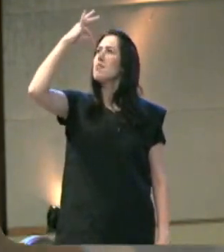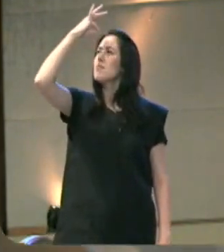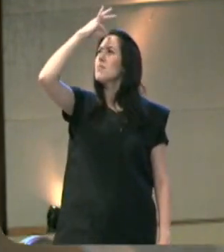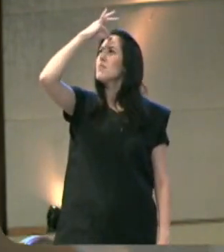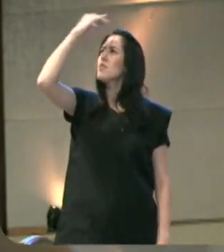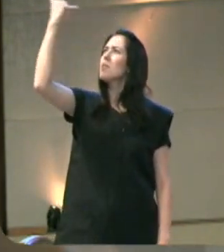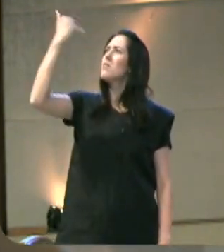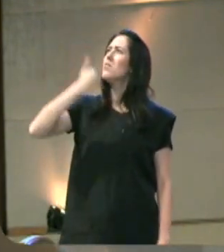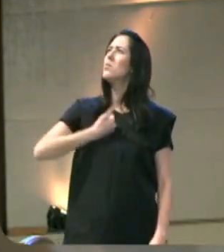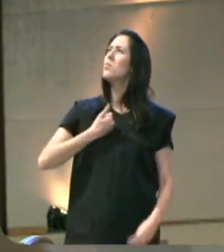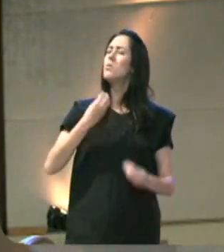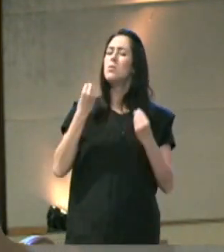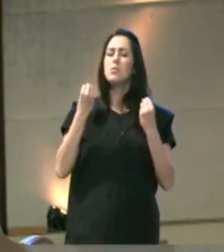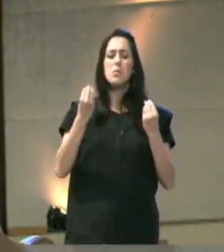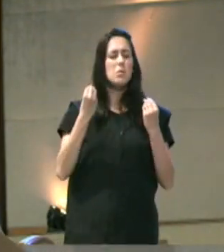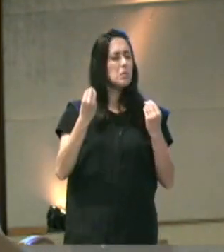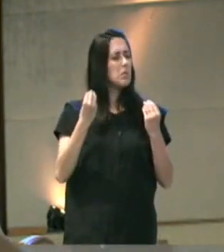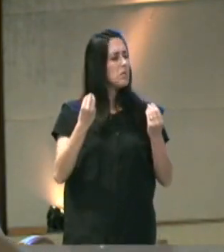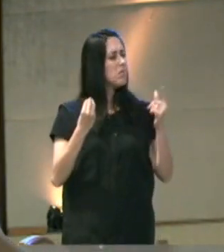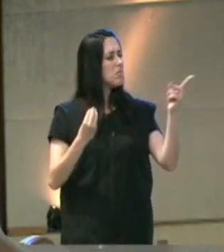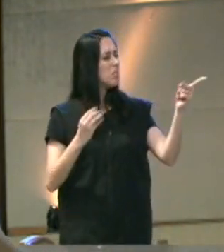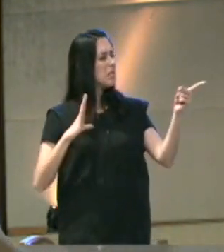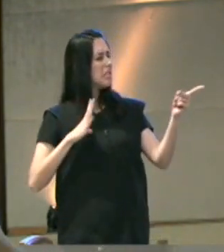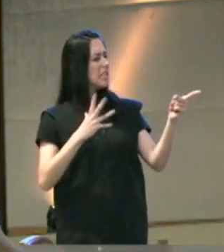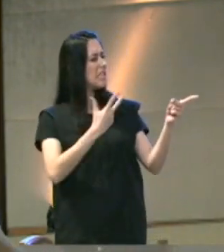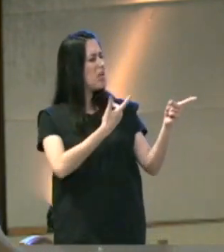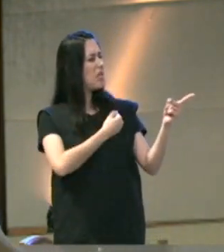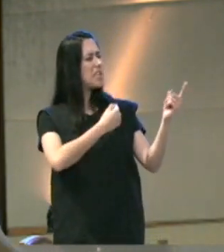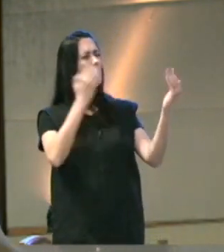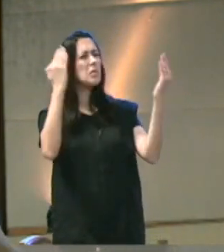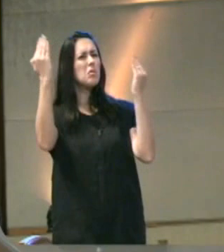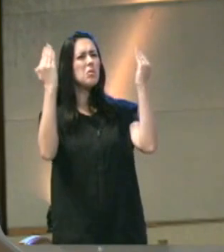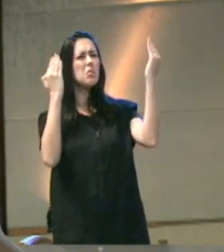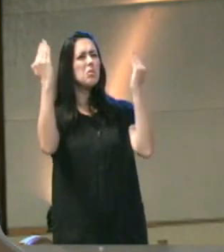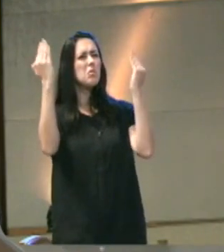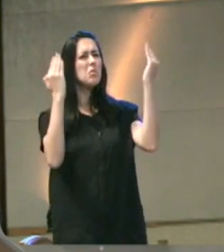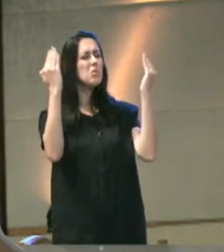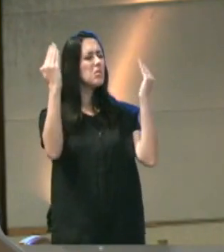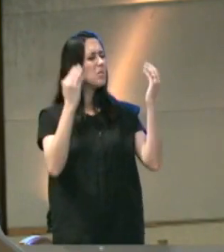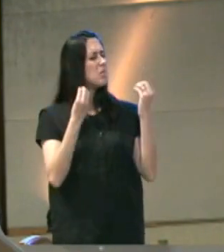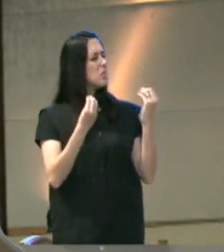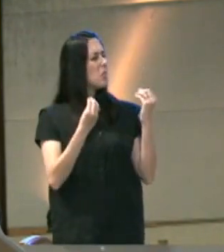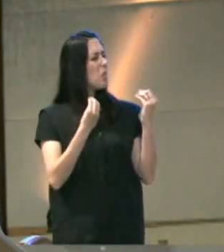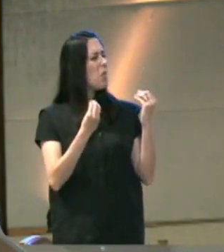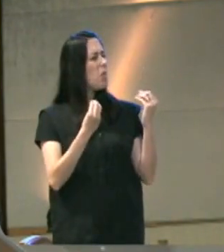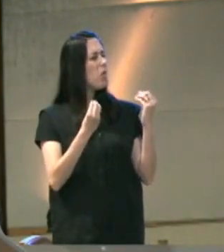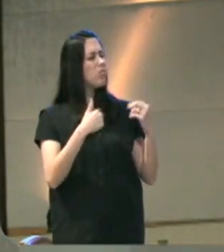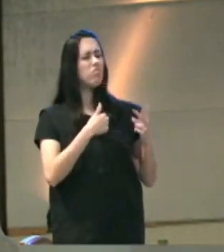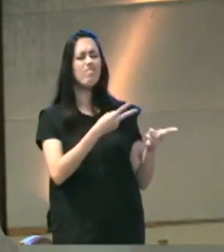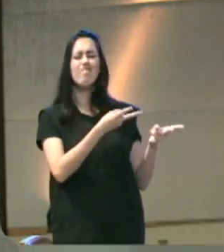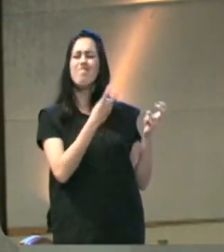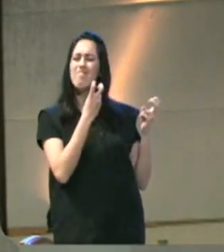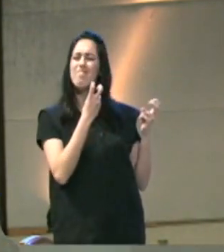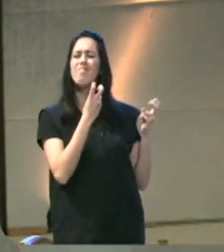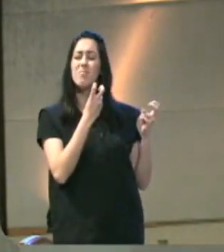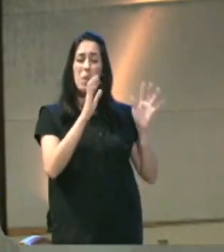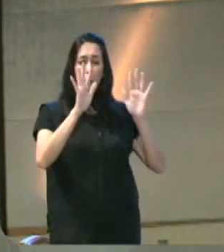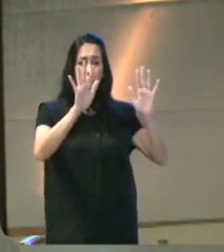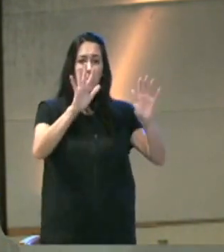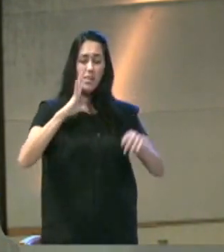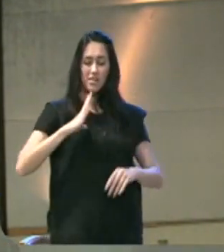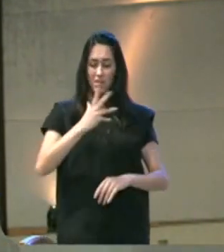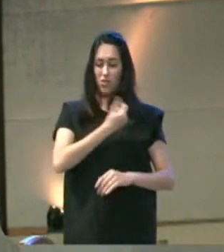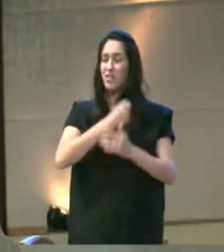que pequenininha é a tua salvação, porque ela termina no próximo conflito. A salvação em Cristo Jesus